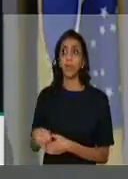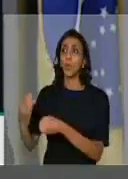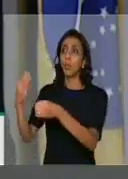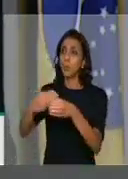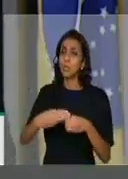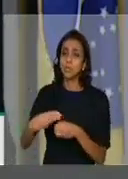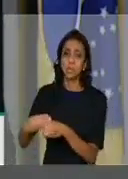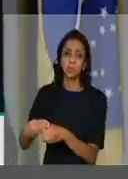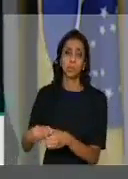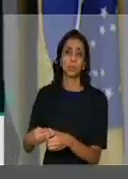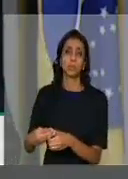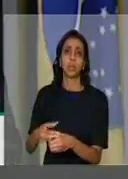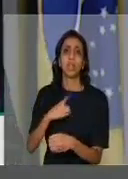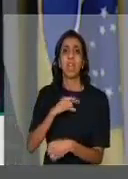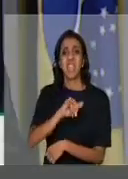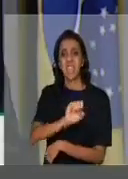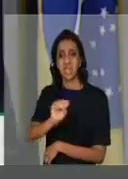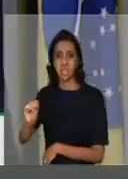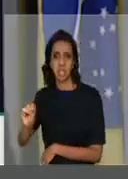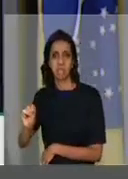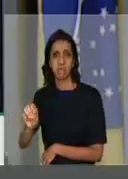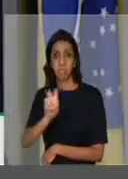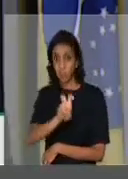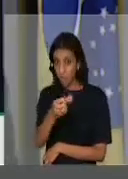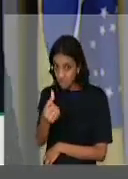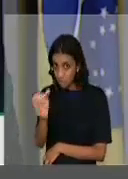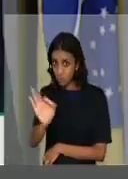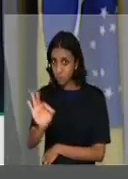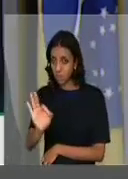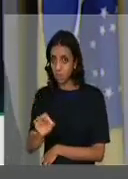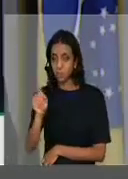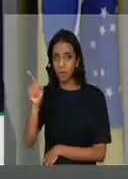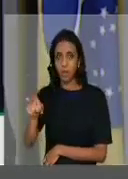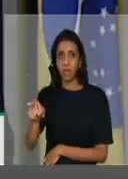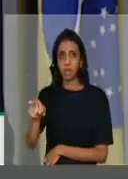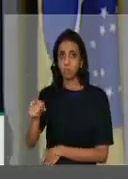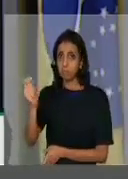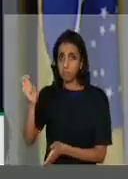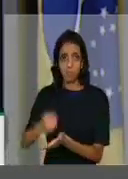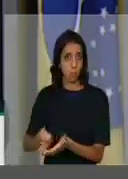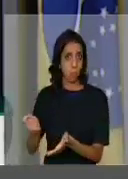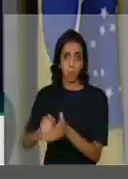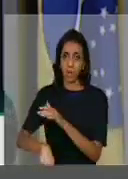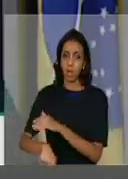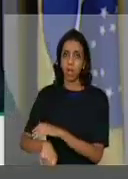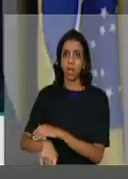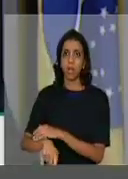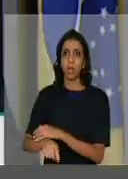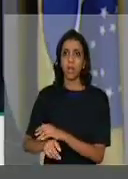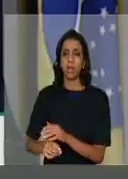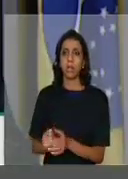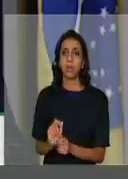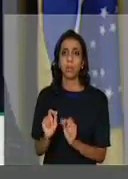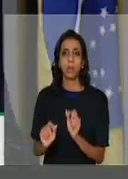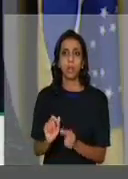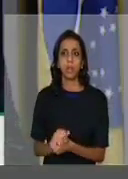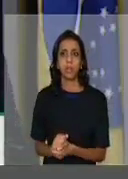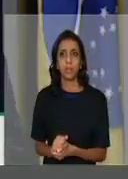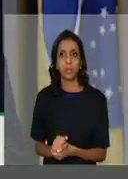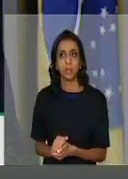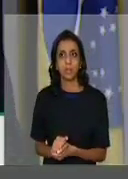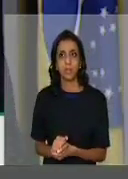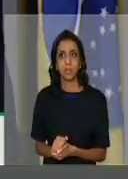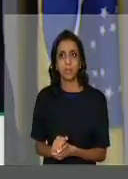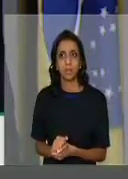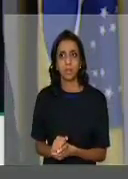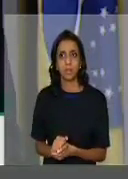Os municípios que têm o ISS de 56 renunciam uma arrecadação maior do